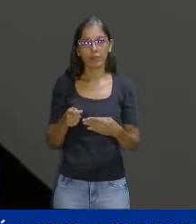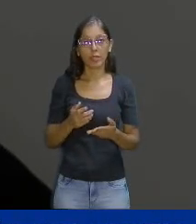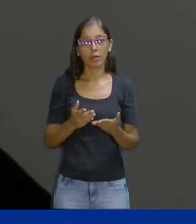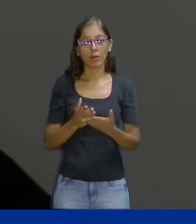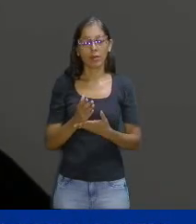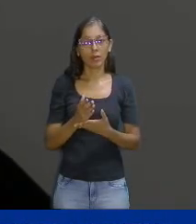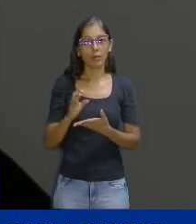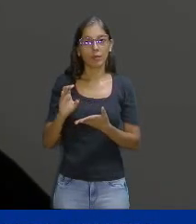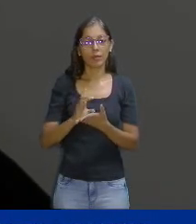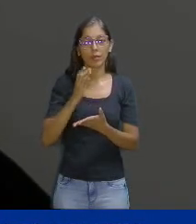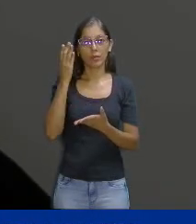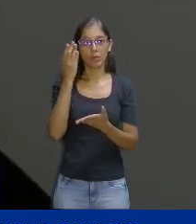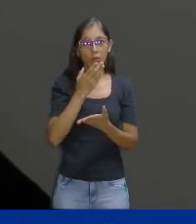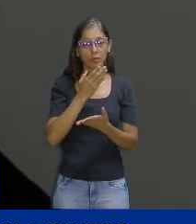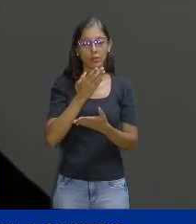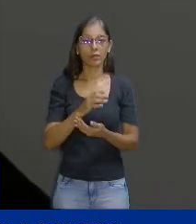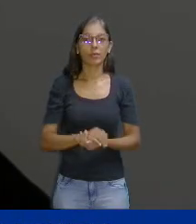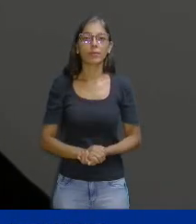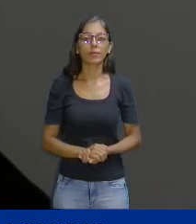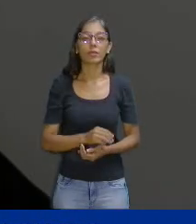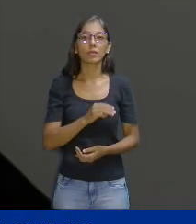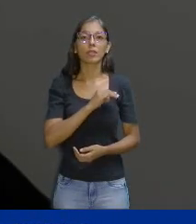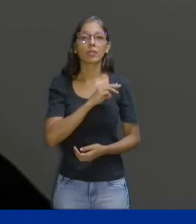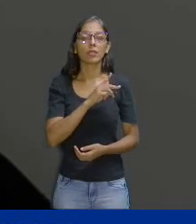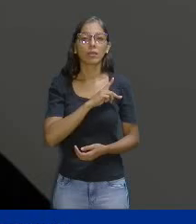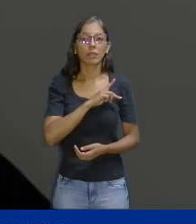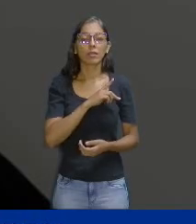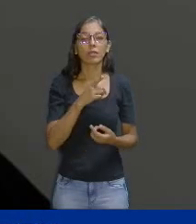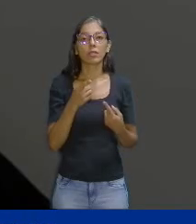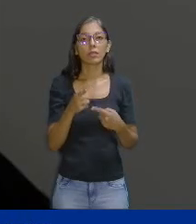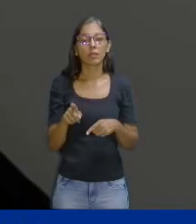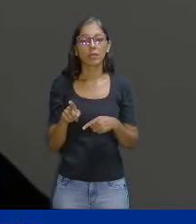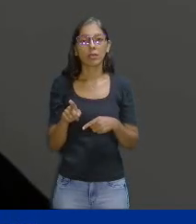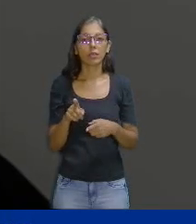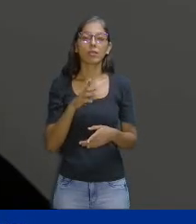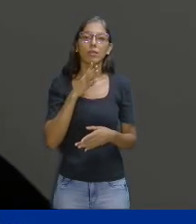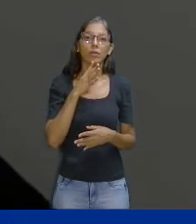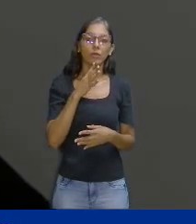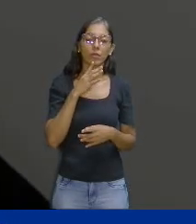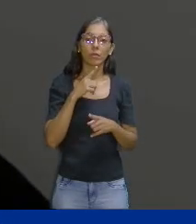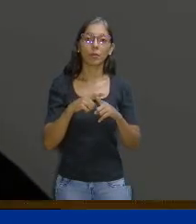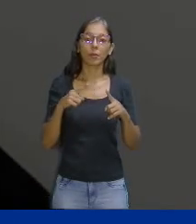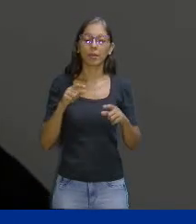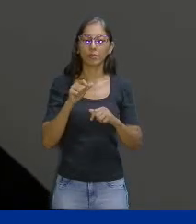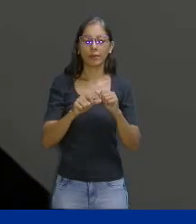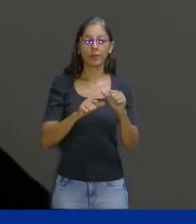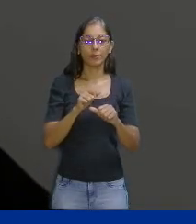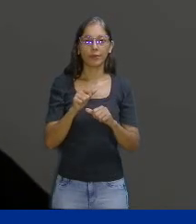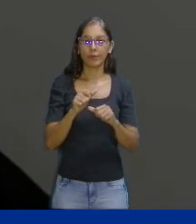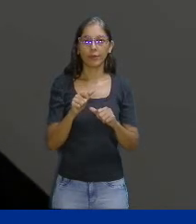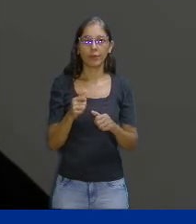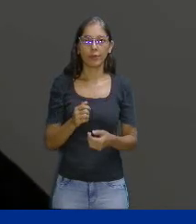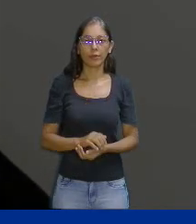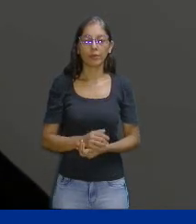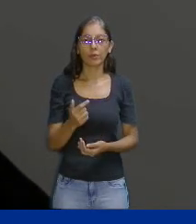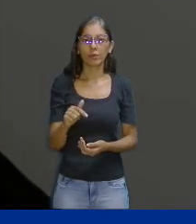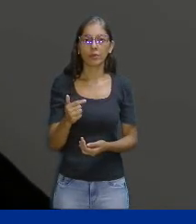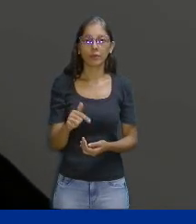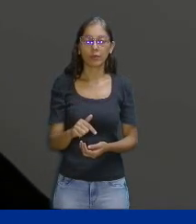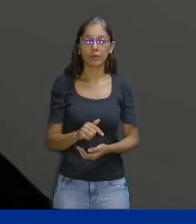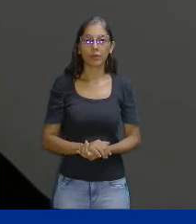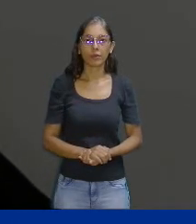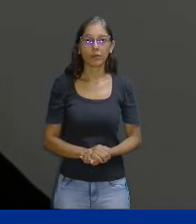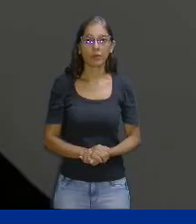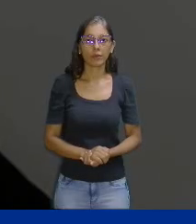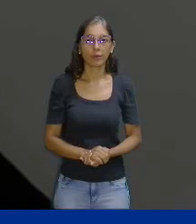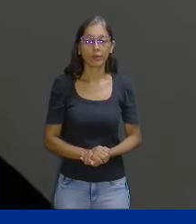recorrente. O Ministério Público Eleitoral encontra razões de requerer o conhecimento e não provimento do recurso. A Procuradoria Regional Eleitoral se